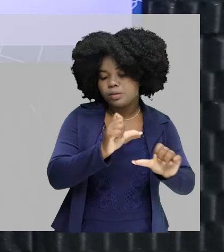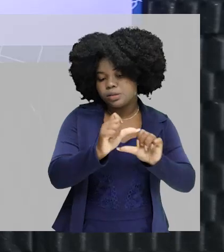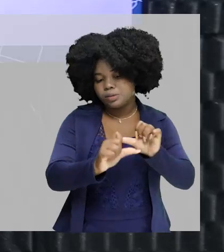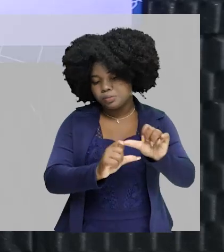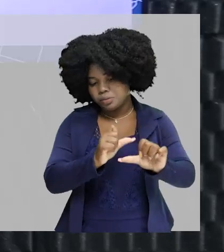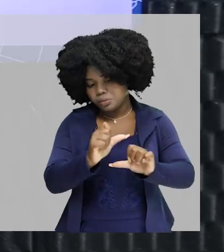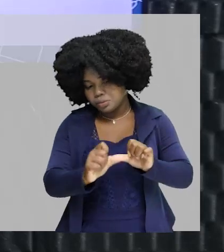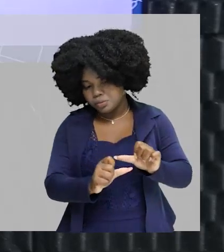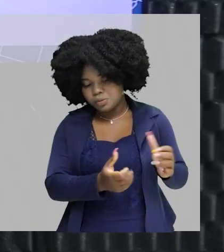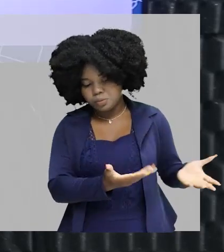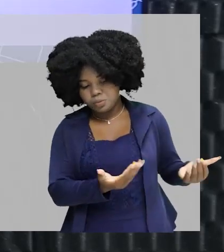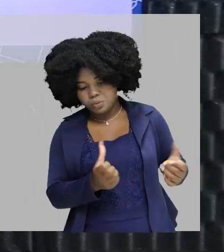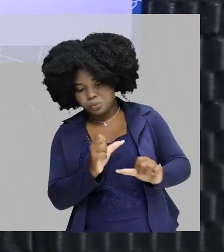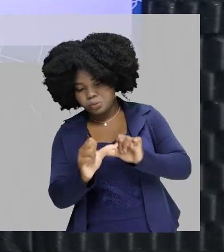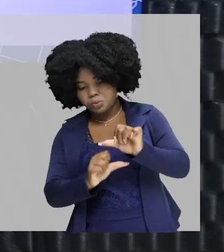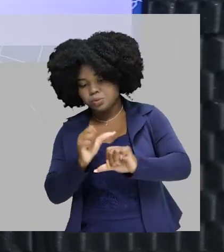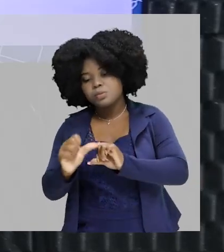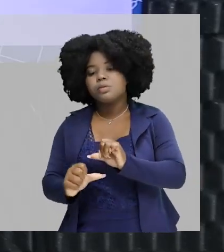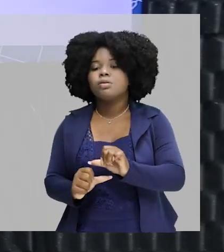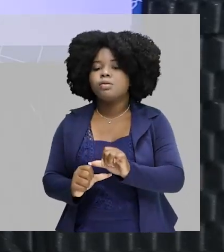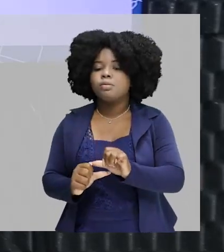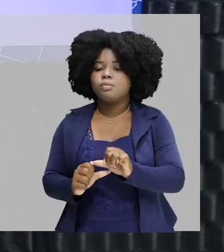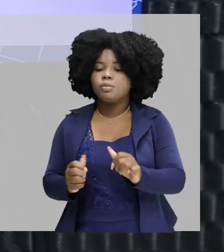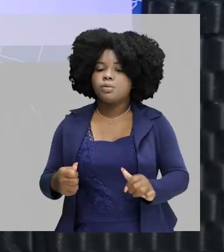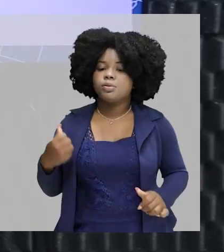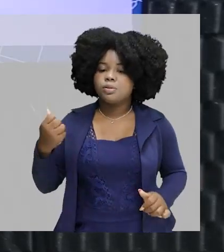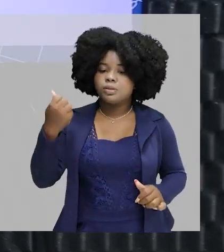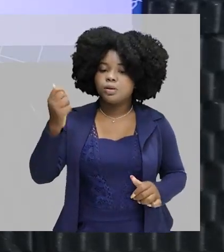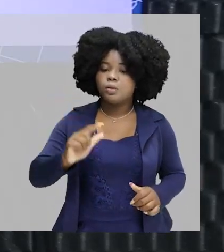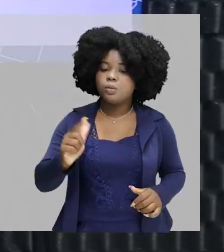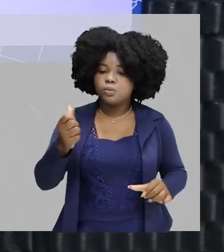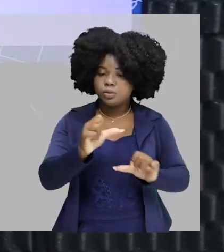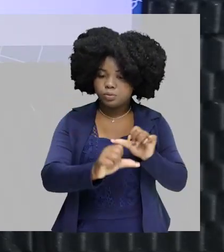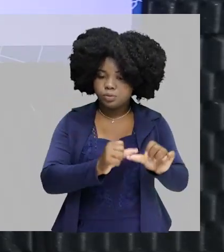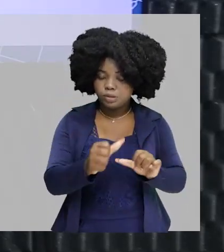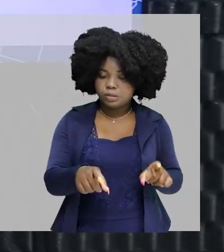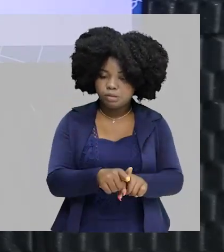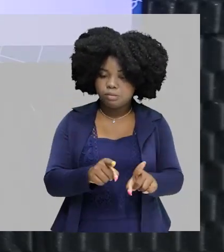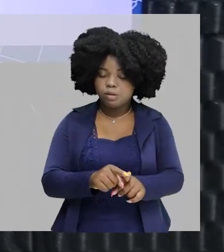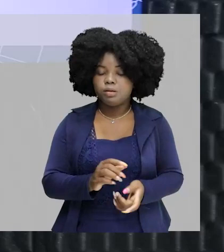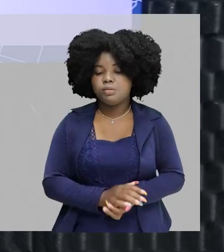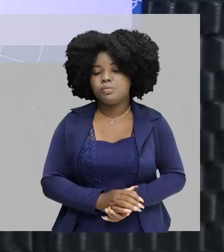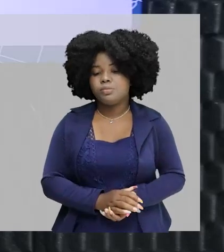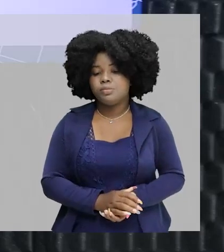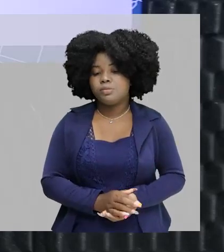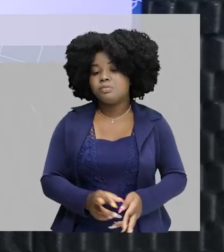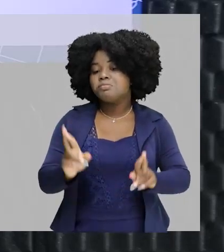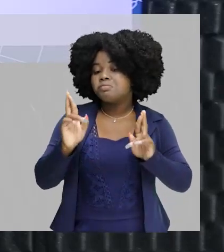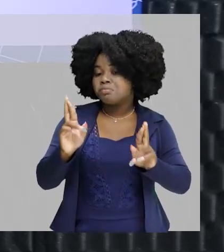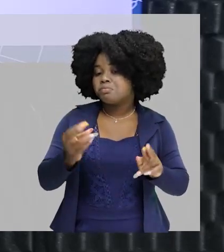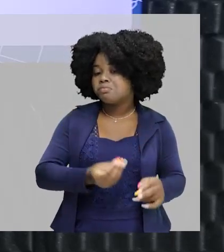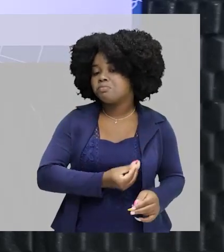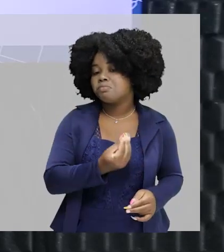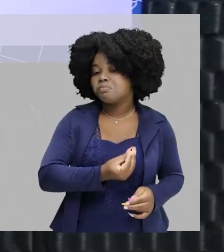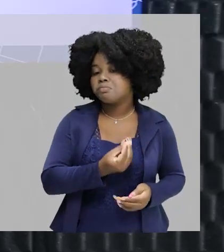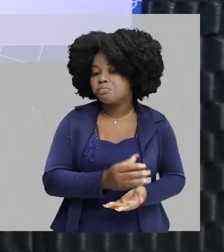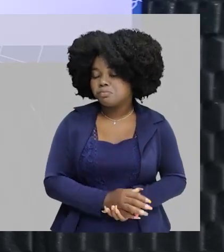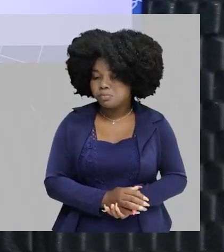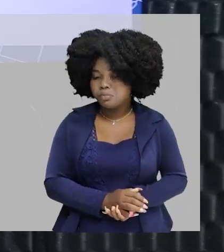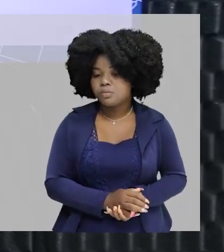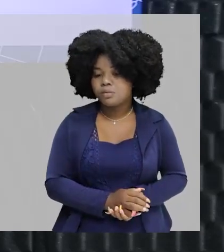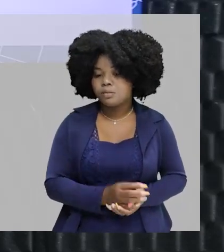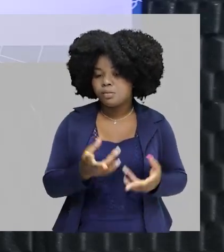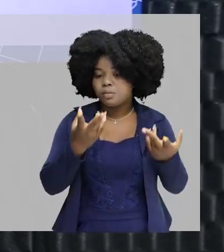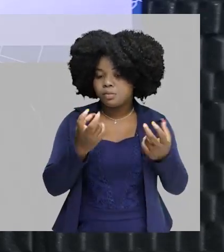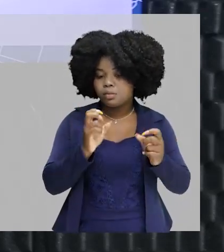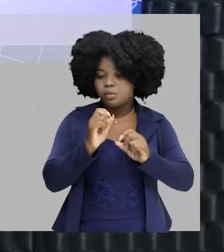transição de uma população jovem para uma população adulta. Uma outra mudança importante é na expectativa de vida. Perceba